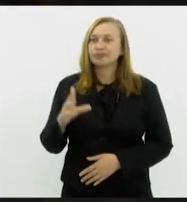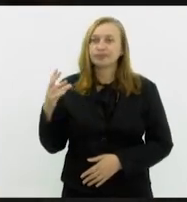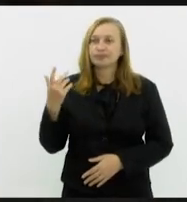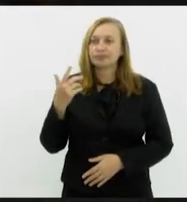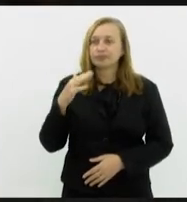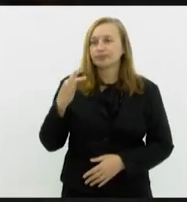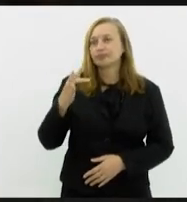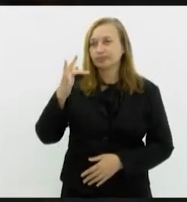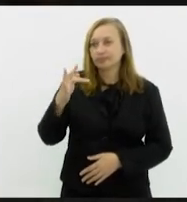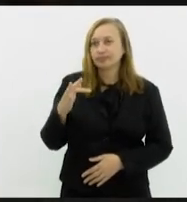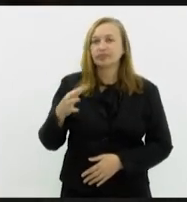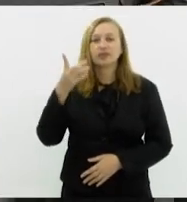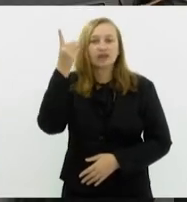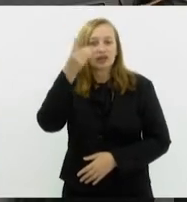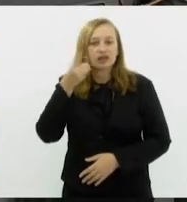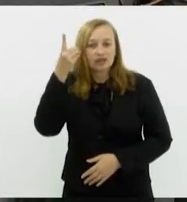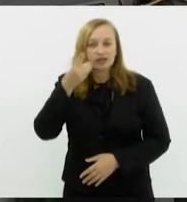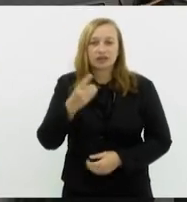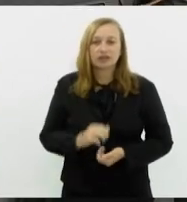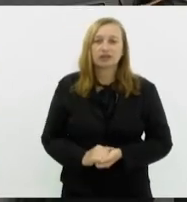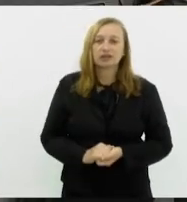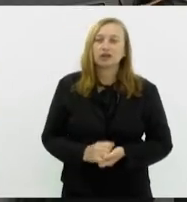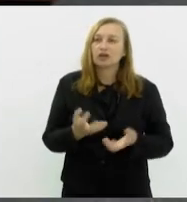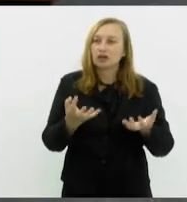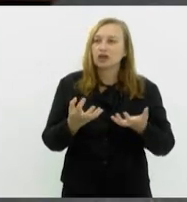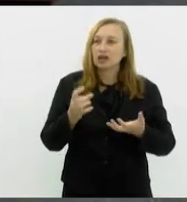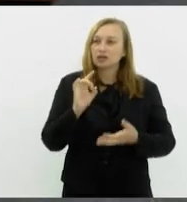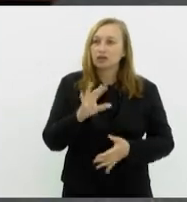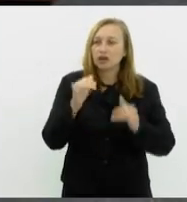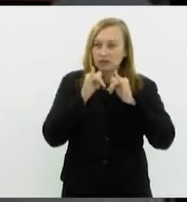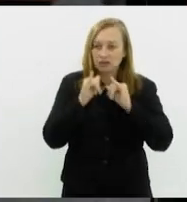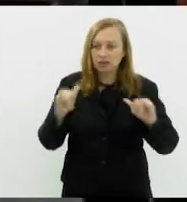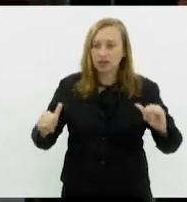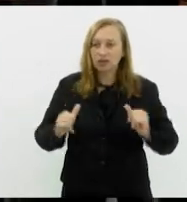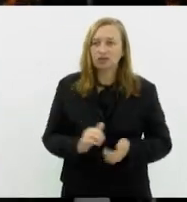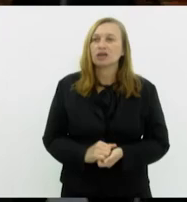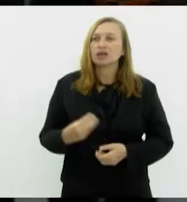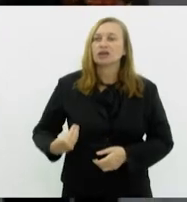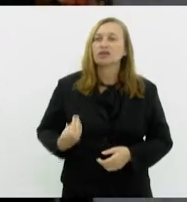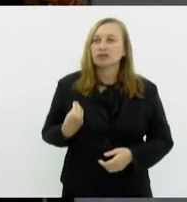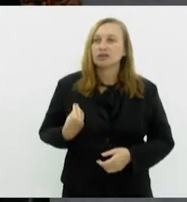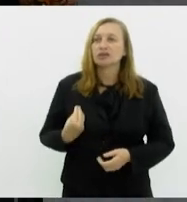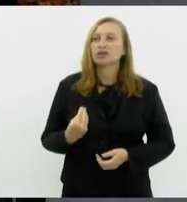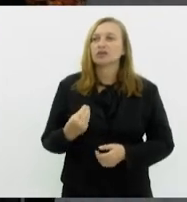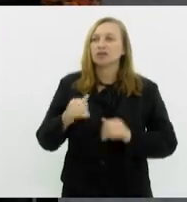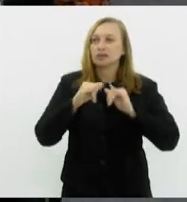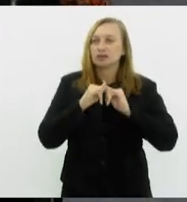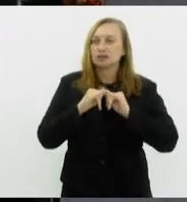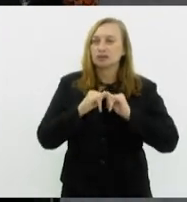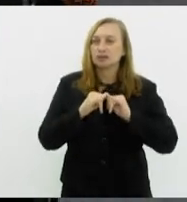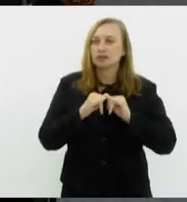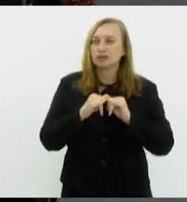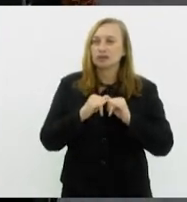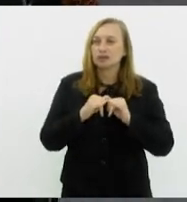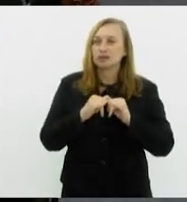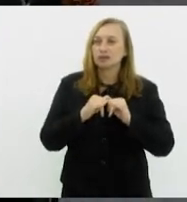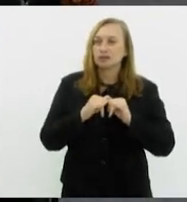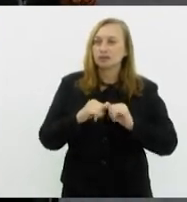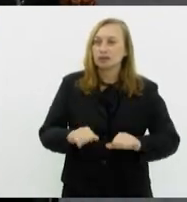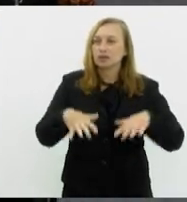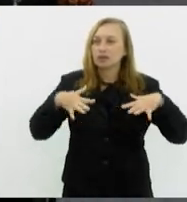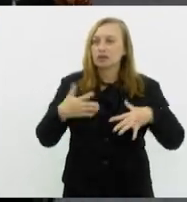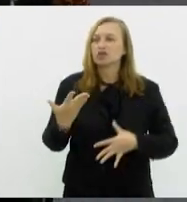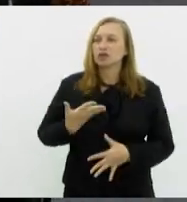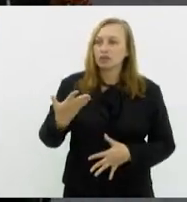deputado, por gentileza. Com brevidade, deputada Tia Ju. Eu quero anunciar a presença aqui no plenário de um companheiro que